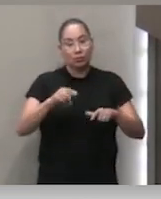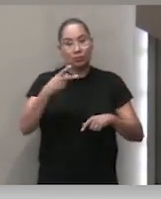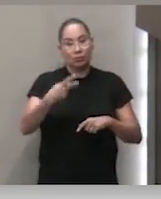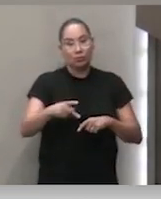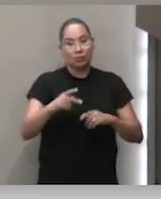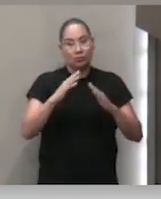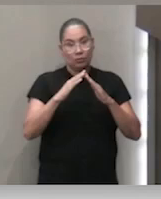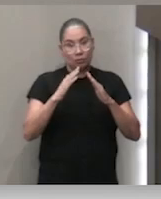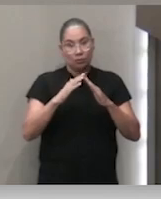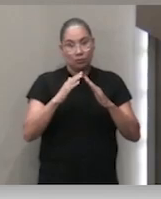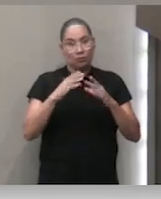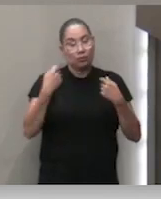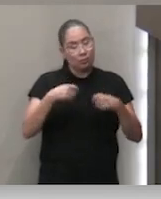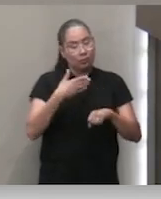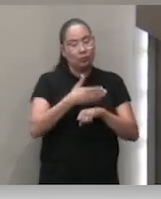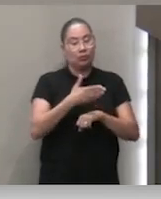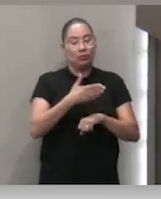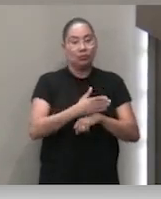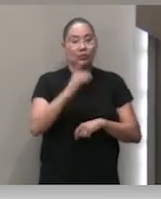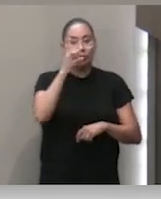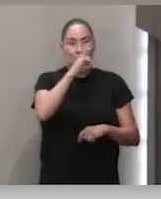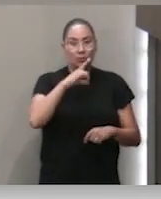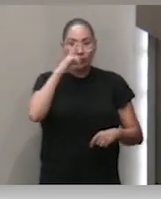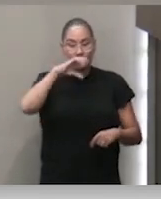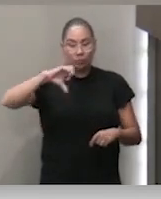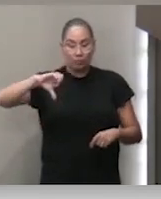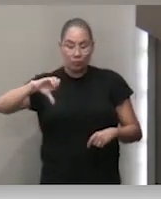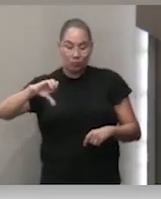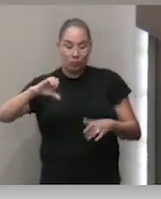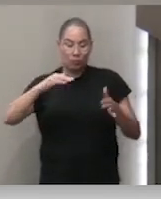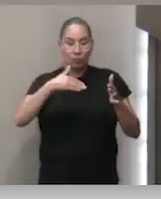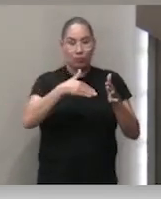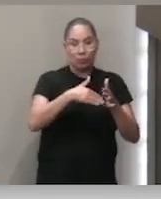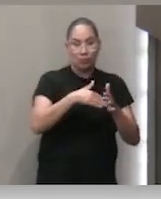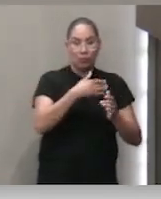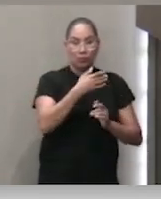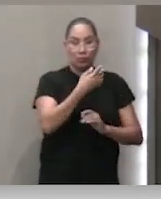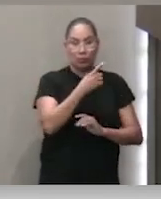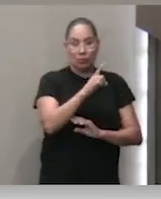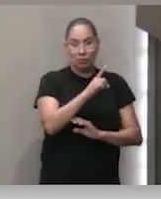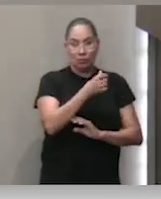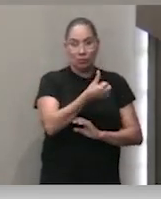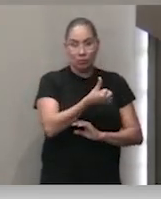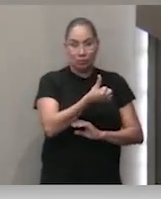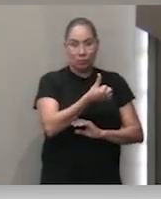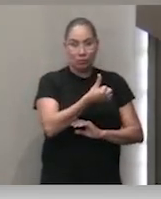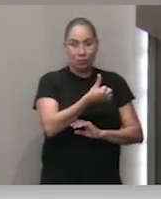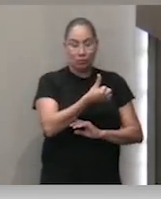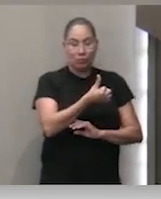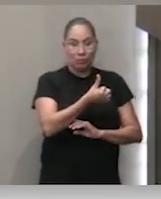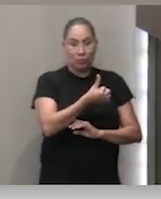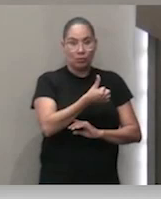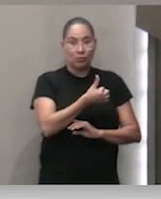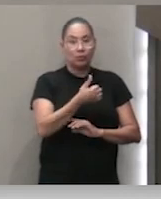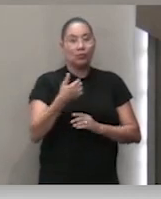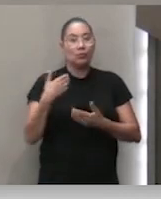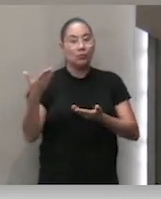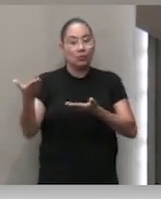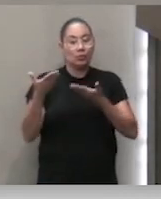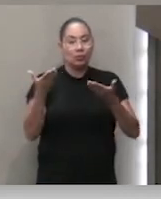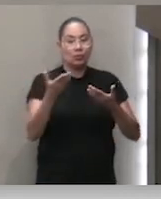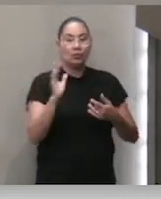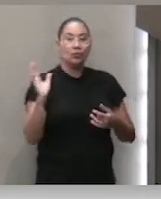tem que participar. É domingo, das 9 às 16 horas, né, é as eleições. Então a gente convida aí